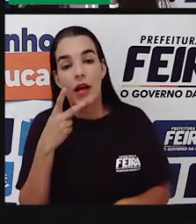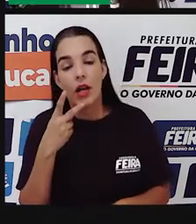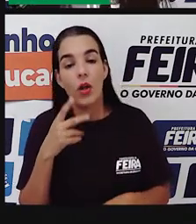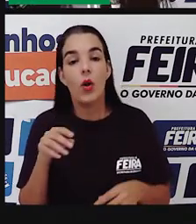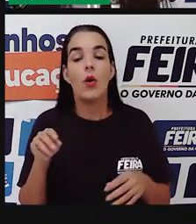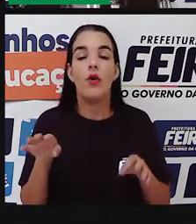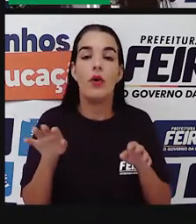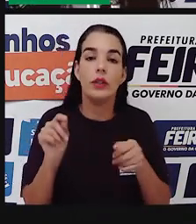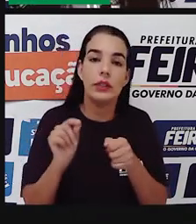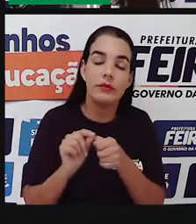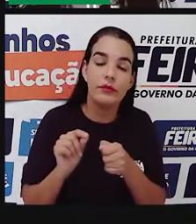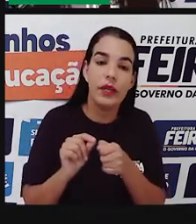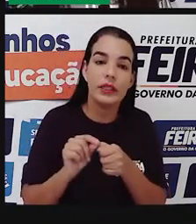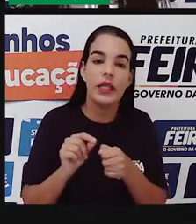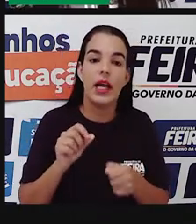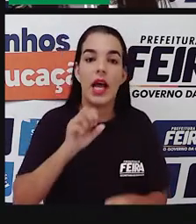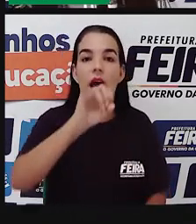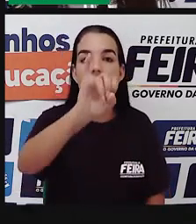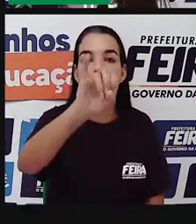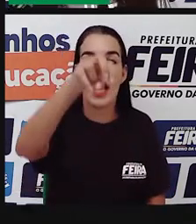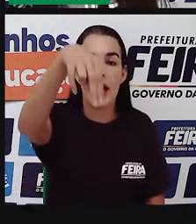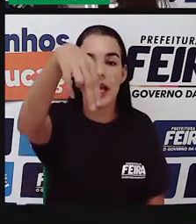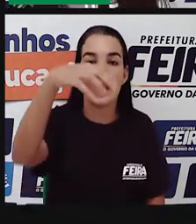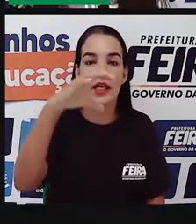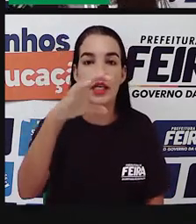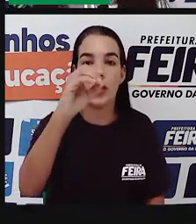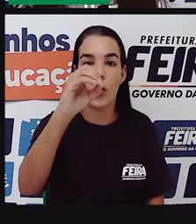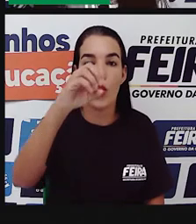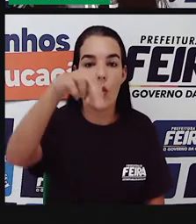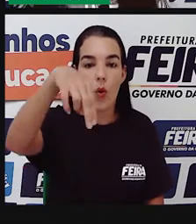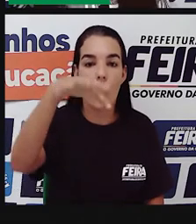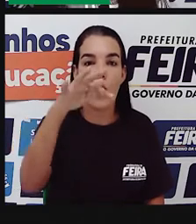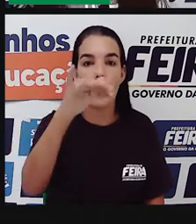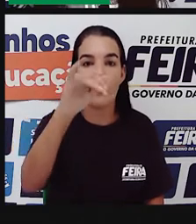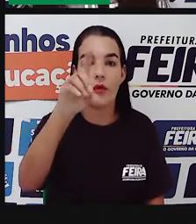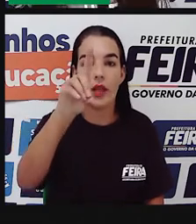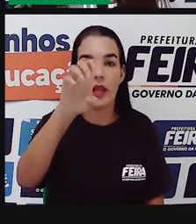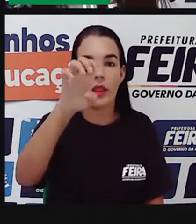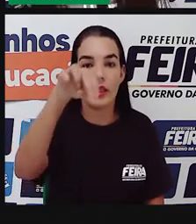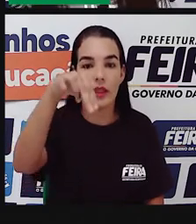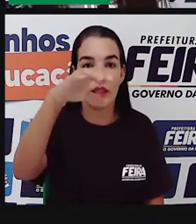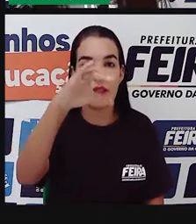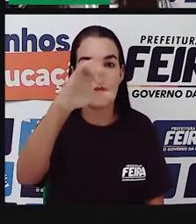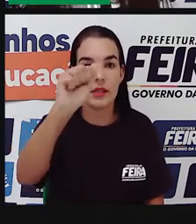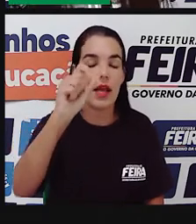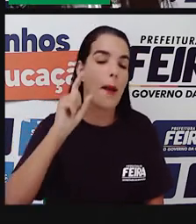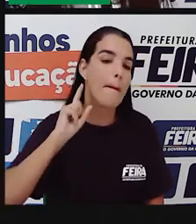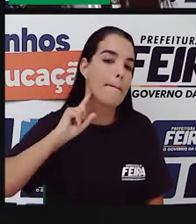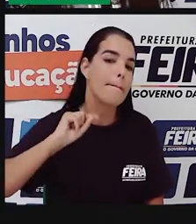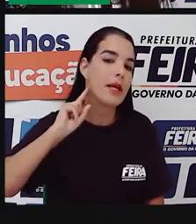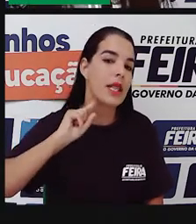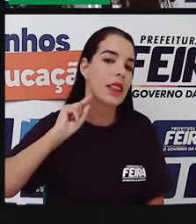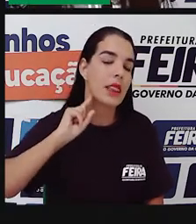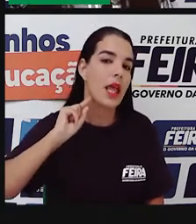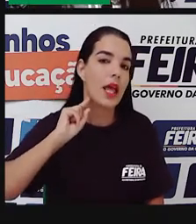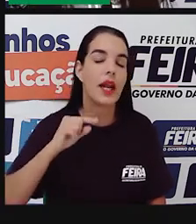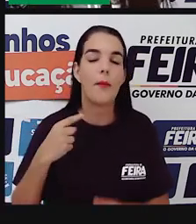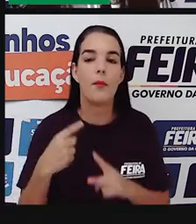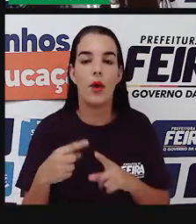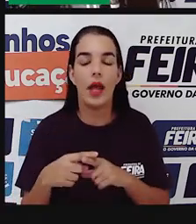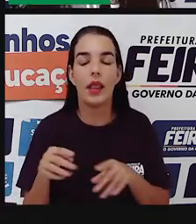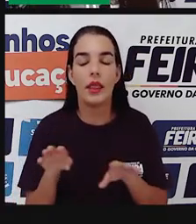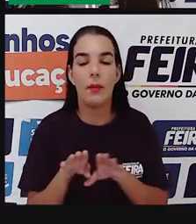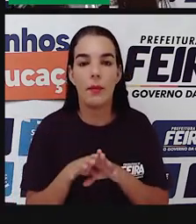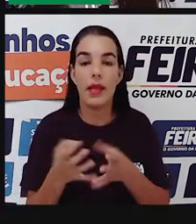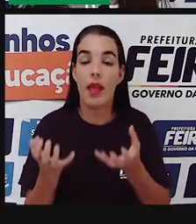um movimento emancipacionista que procurava a independência também, tendo aí influência de